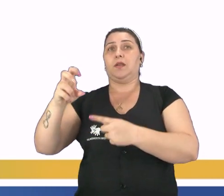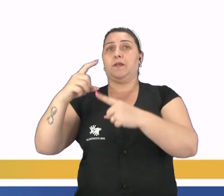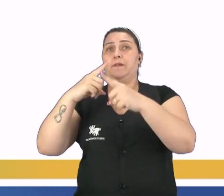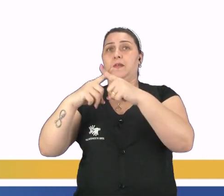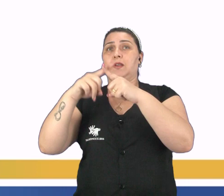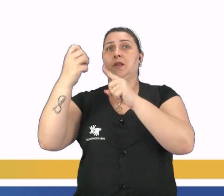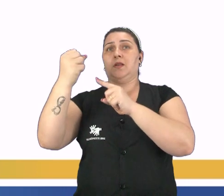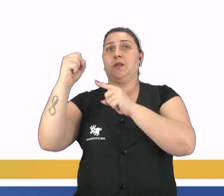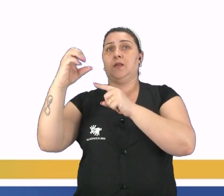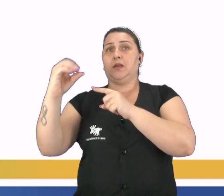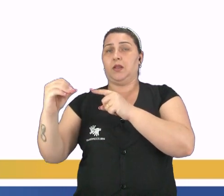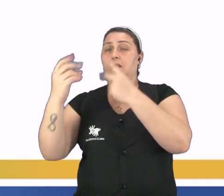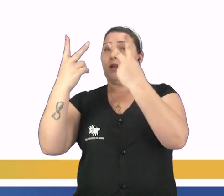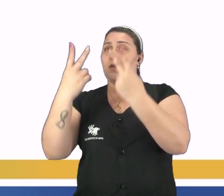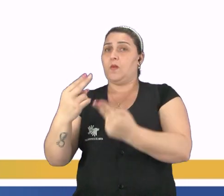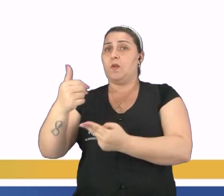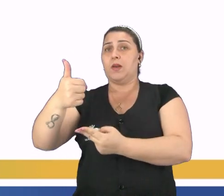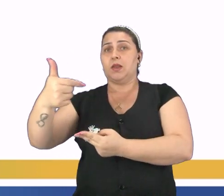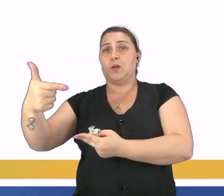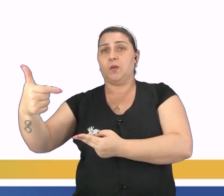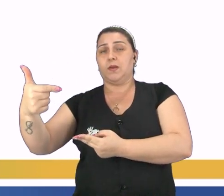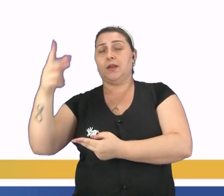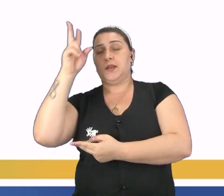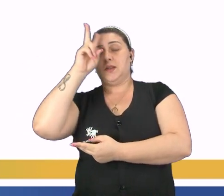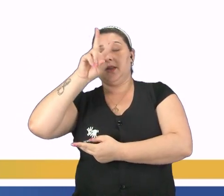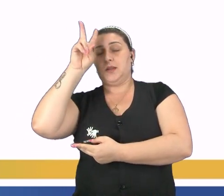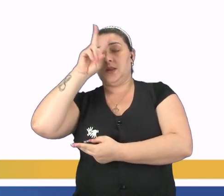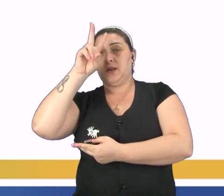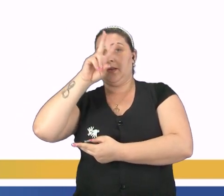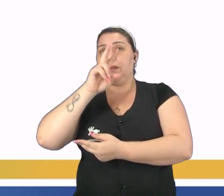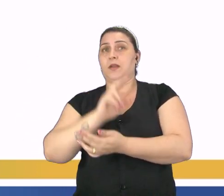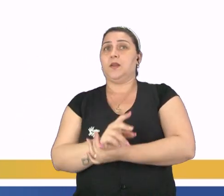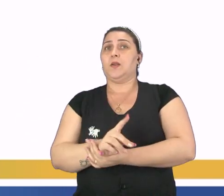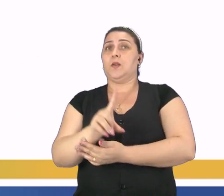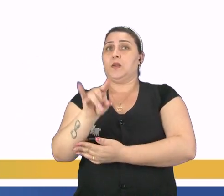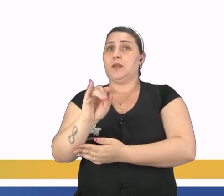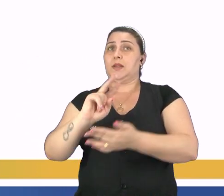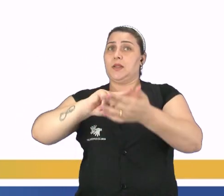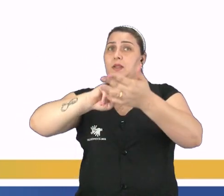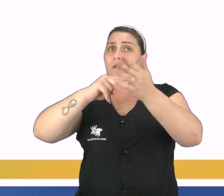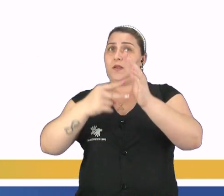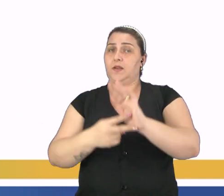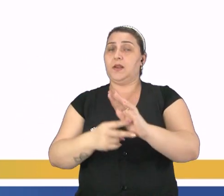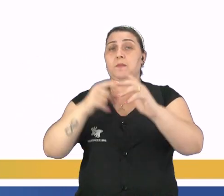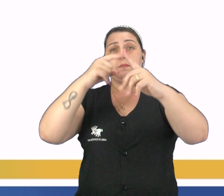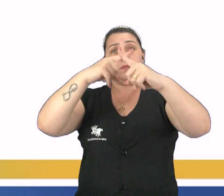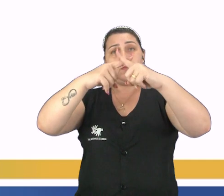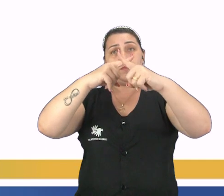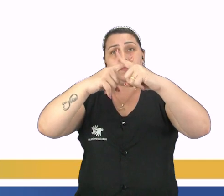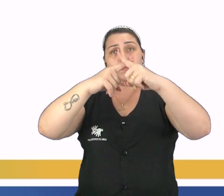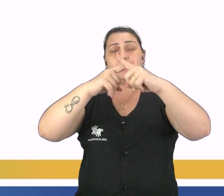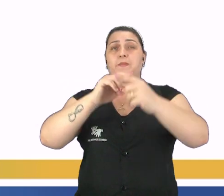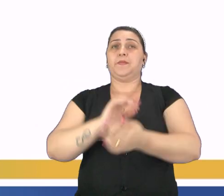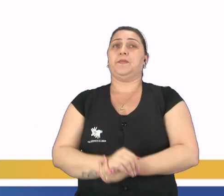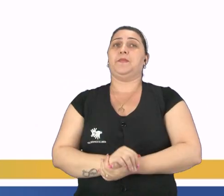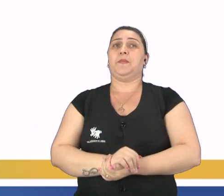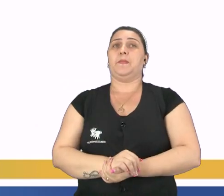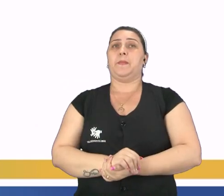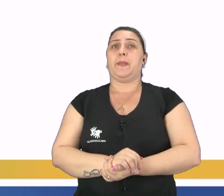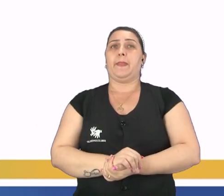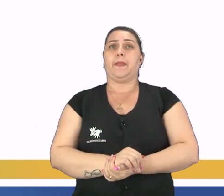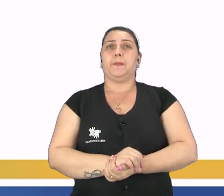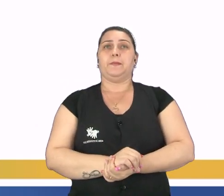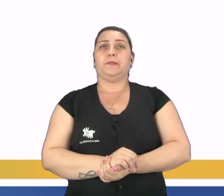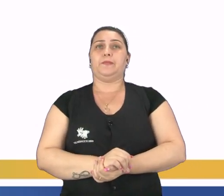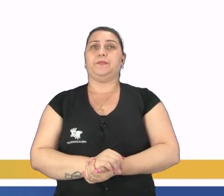0,15 vezes 80, porque o vezes, lembrando, esse dia ele sugere uma multiplicação. E 0,15